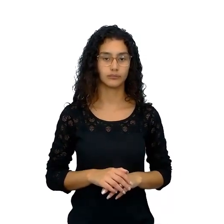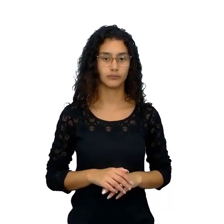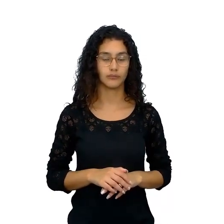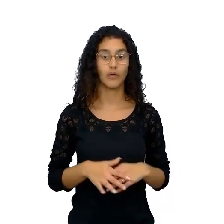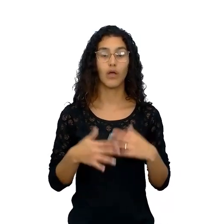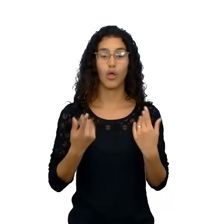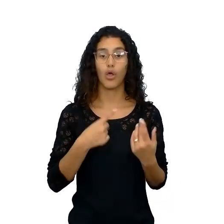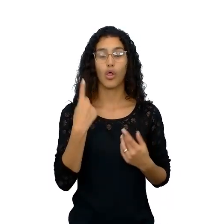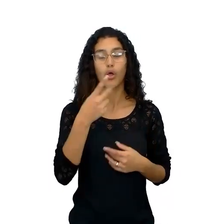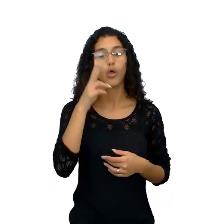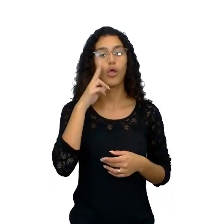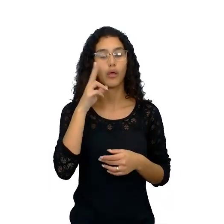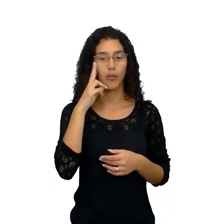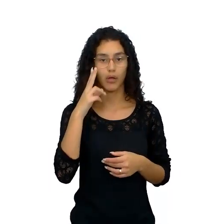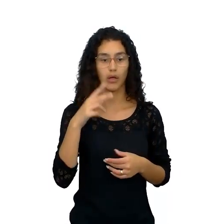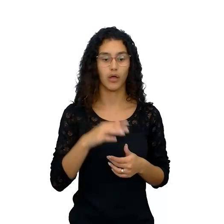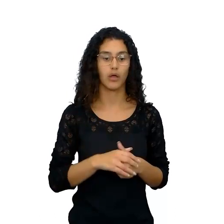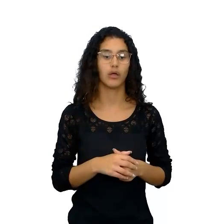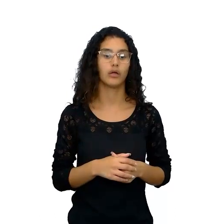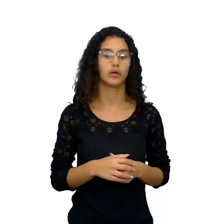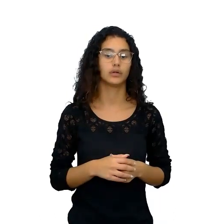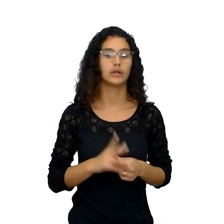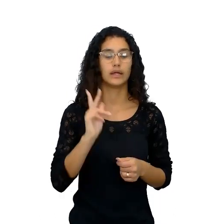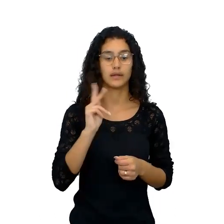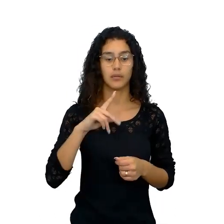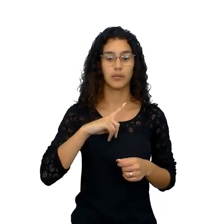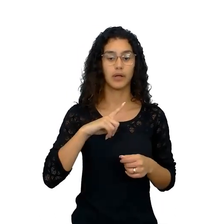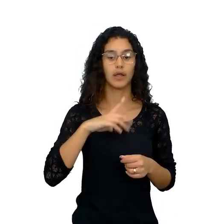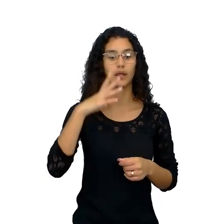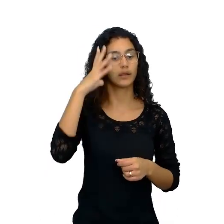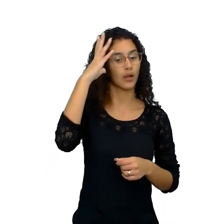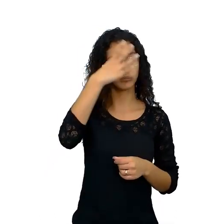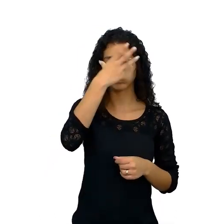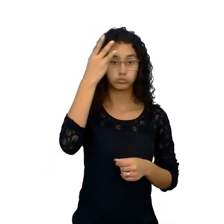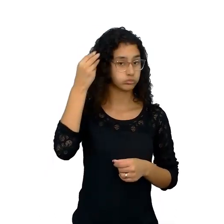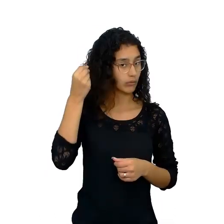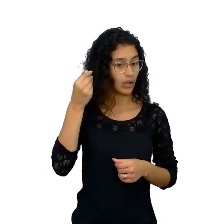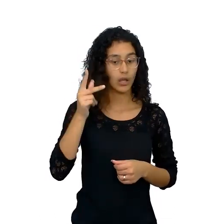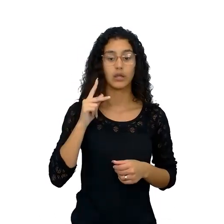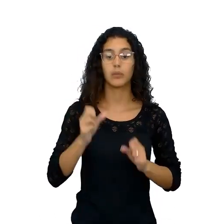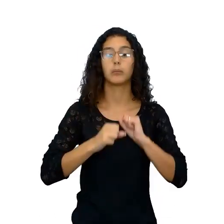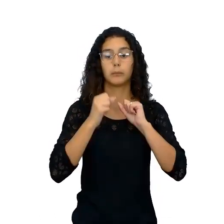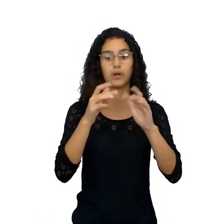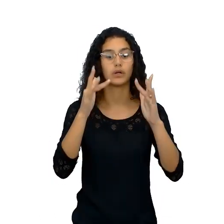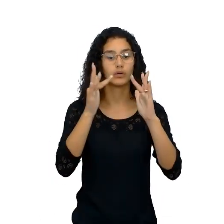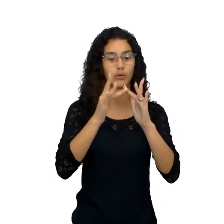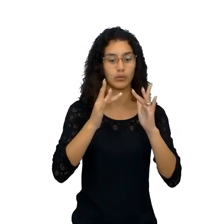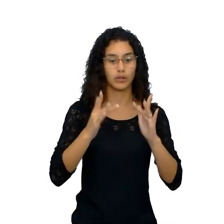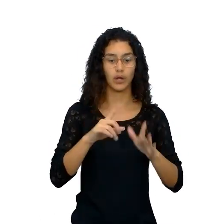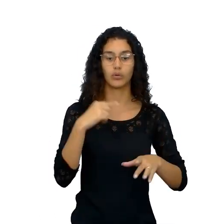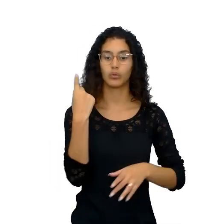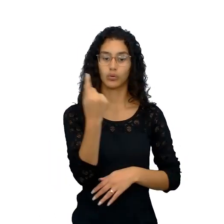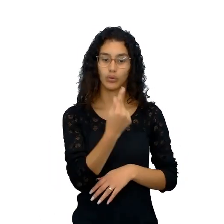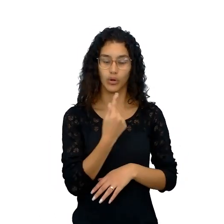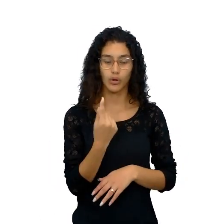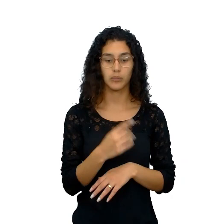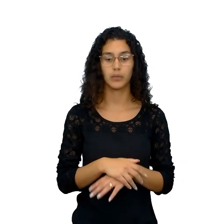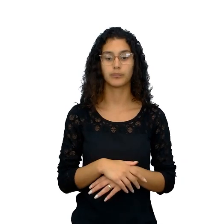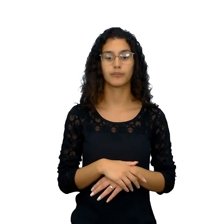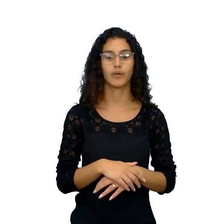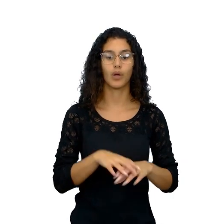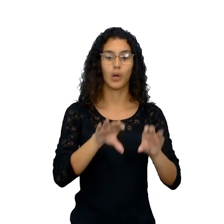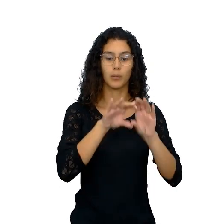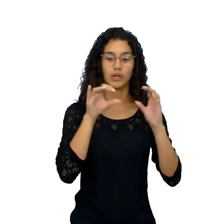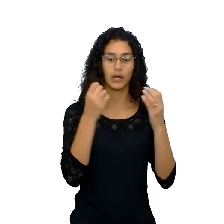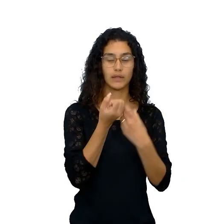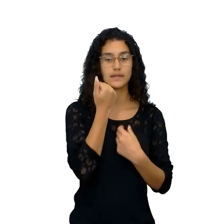Bom, nosso lembrete, como sempre, não se esqueça, né, que sempre poderá entrar em contato com a gente pela